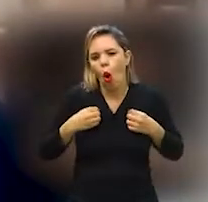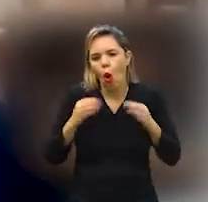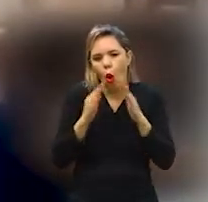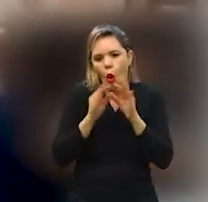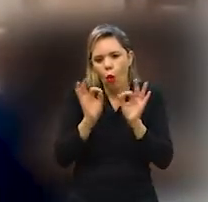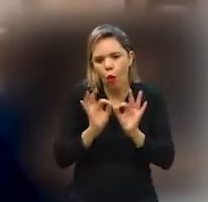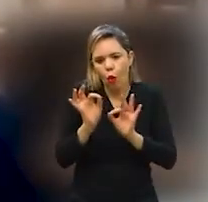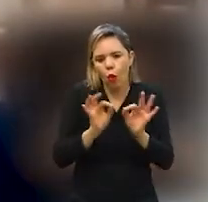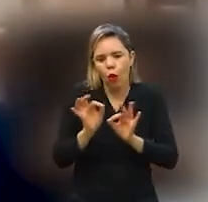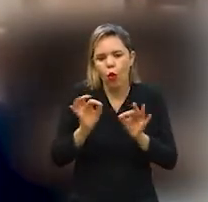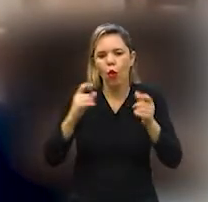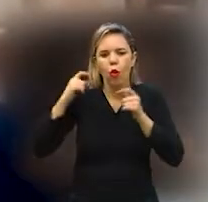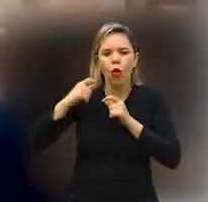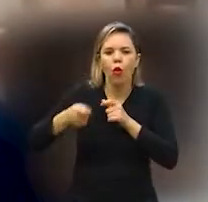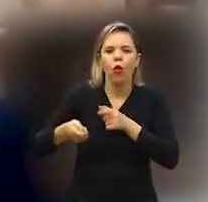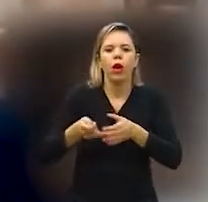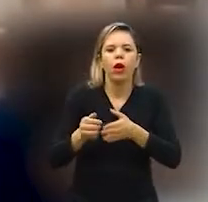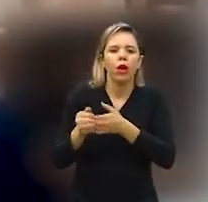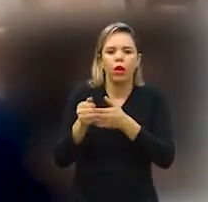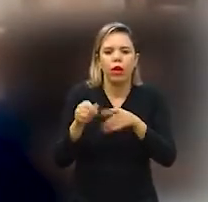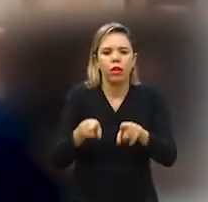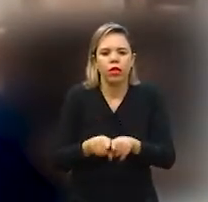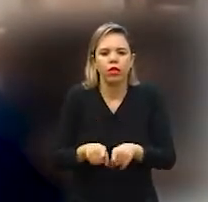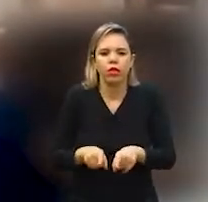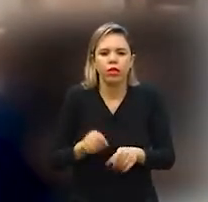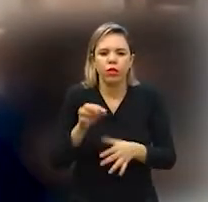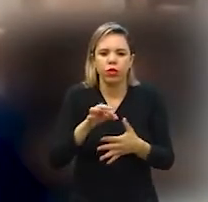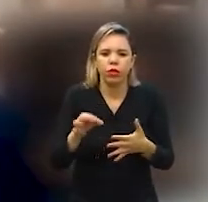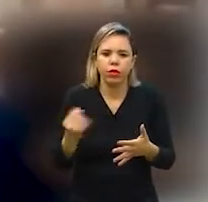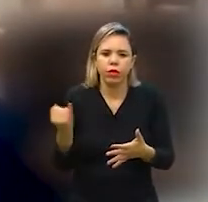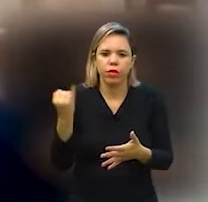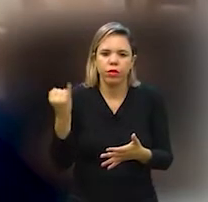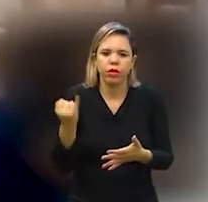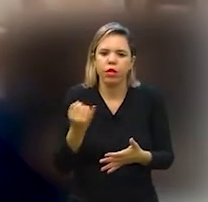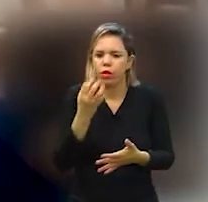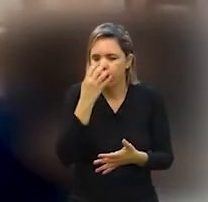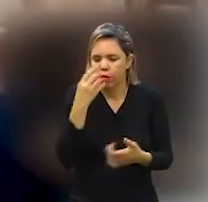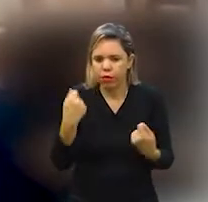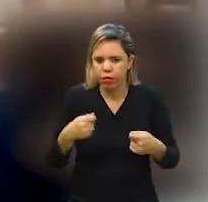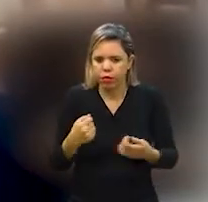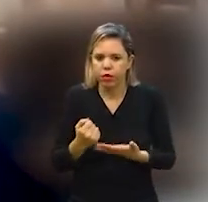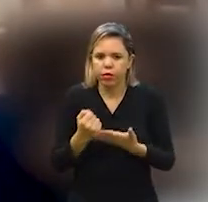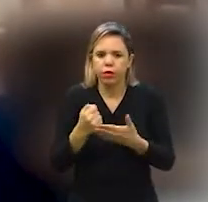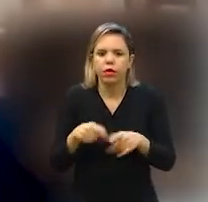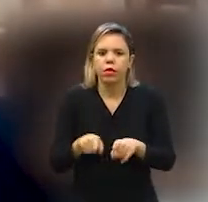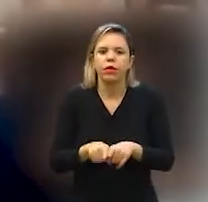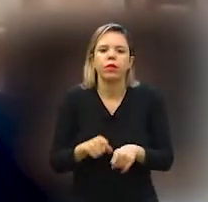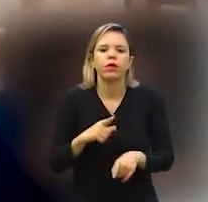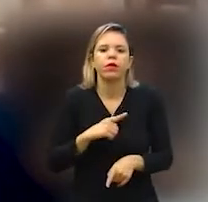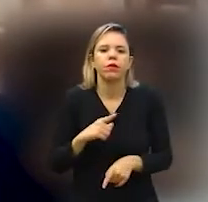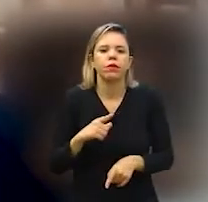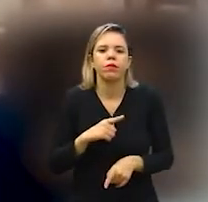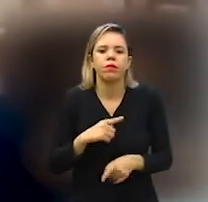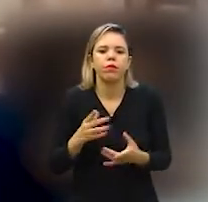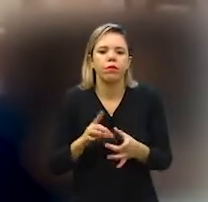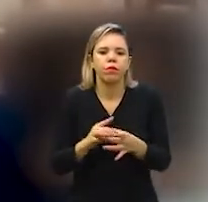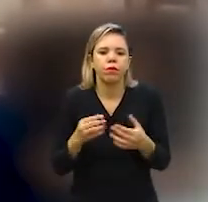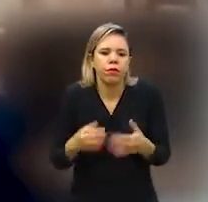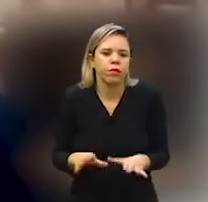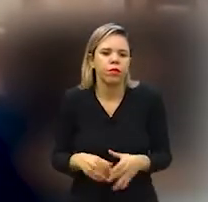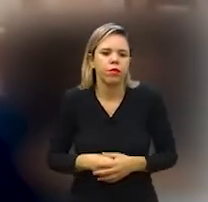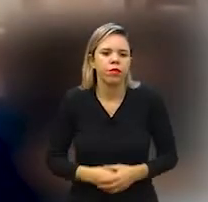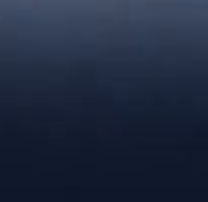roupa casinha guias coleiras enfim alguns utensílios que esses Pets podem é